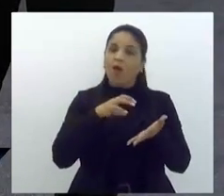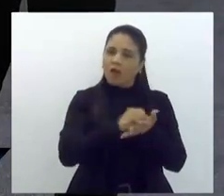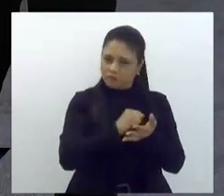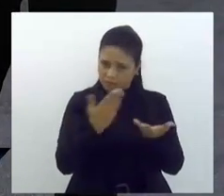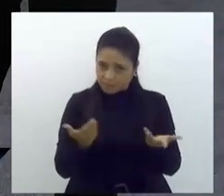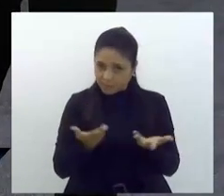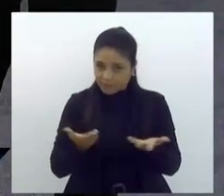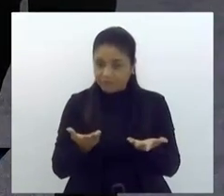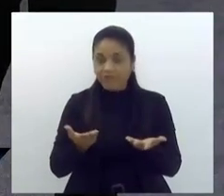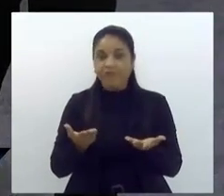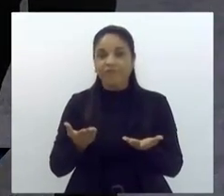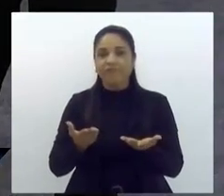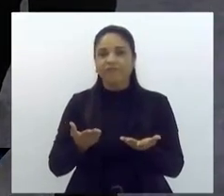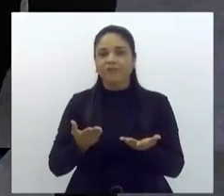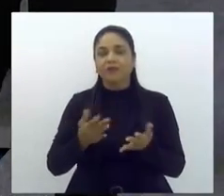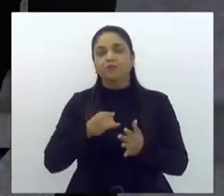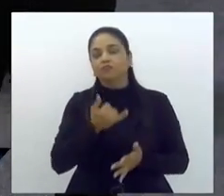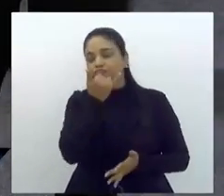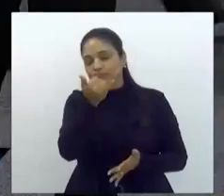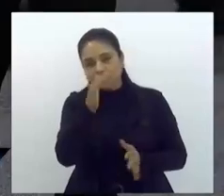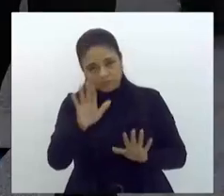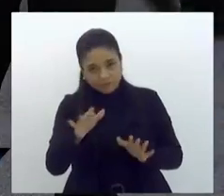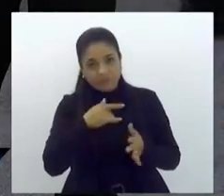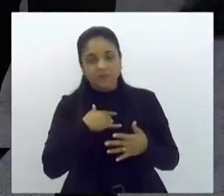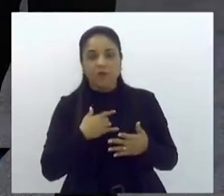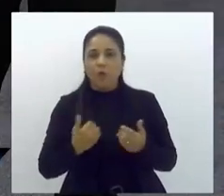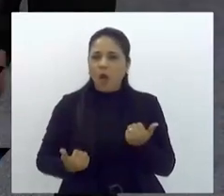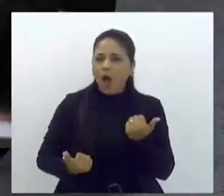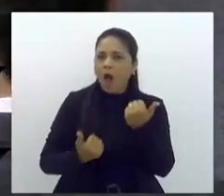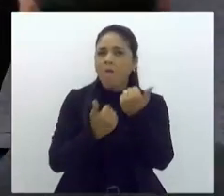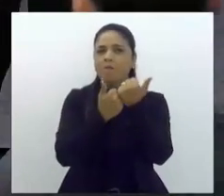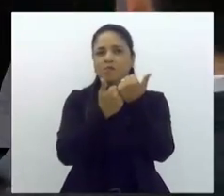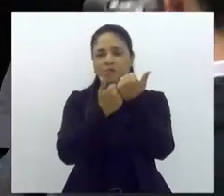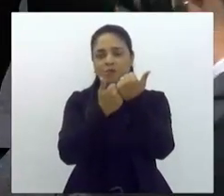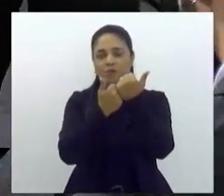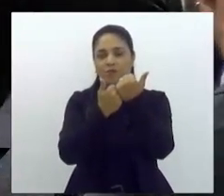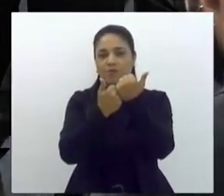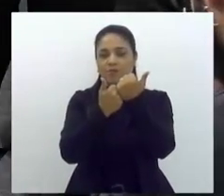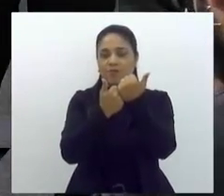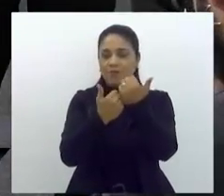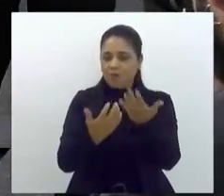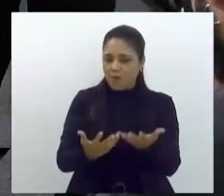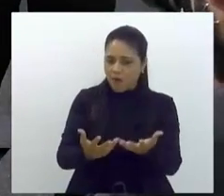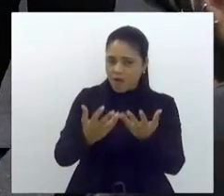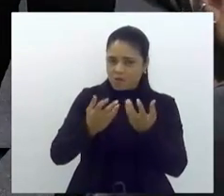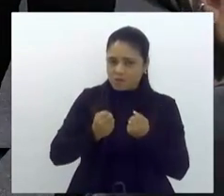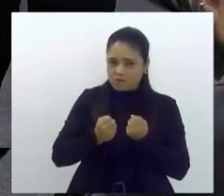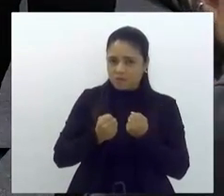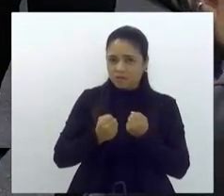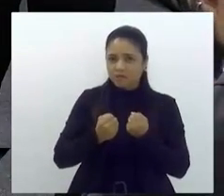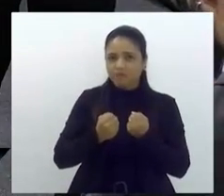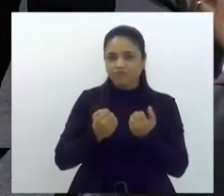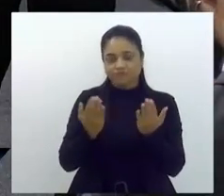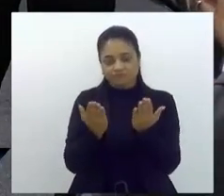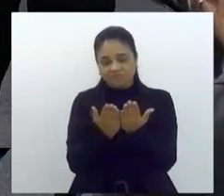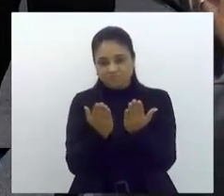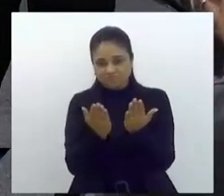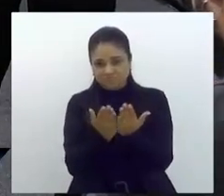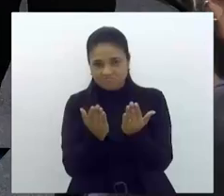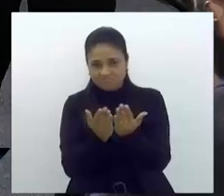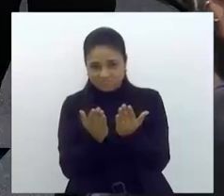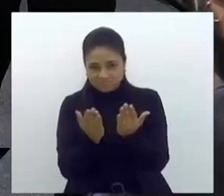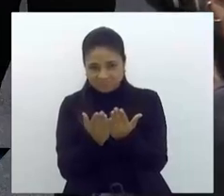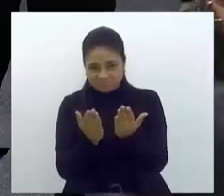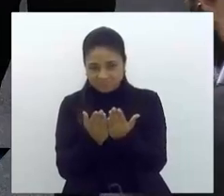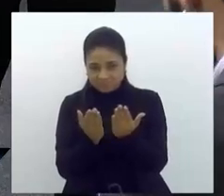todo documento perdão todo todo apoiamento que eu recebo em favor dos Evangélicos aqui nessa